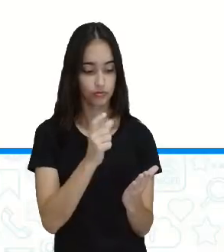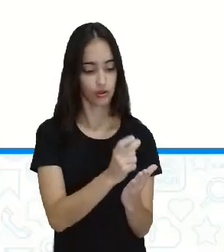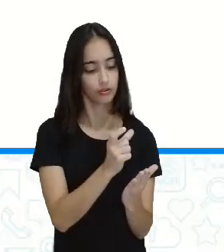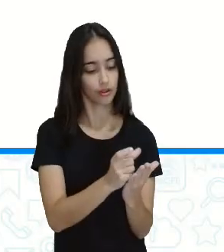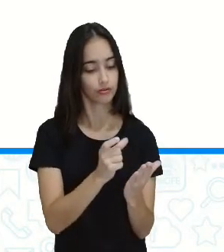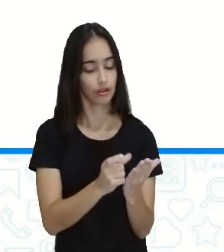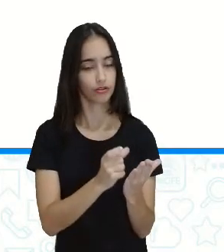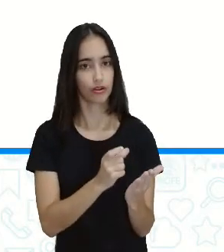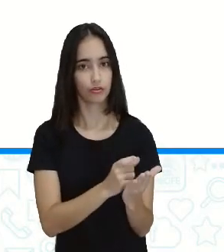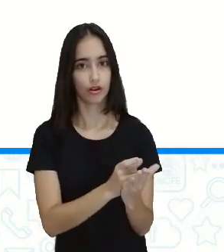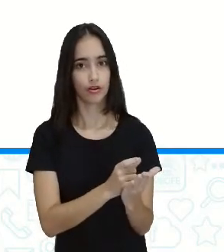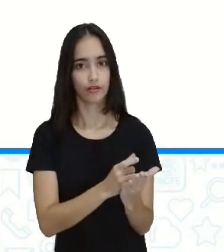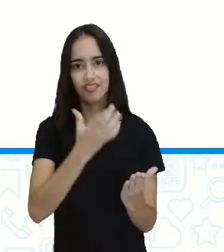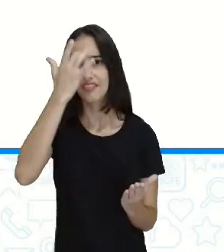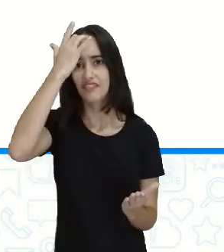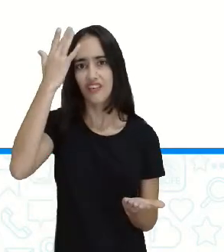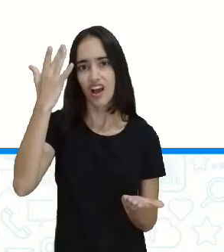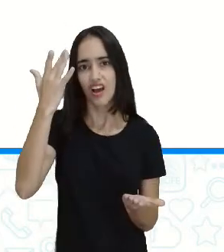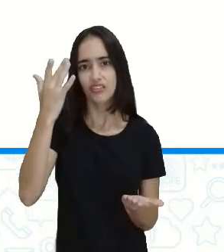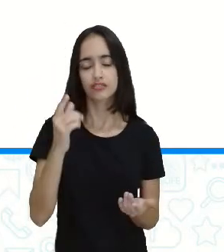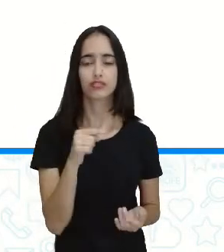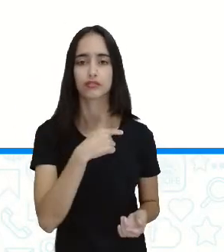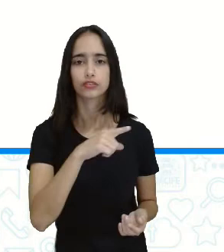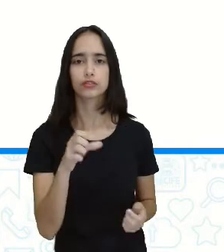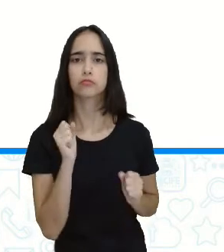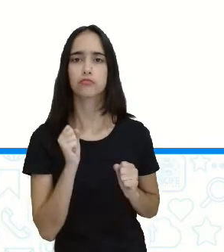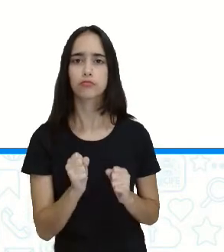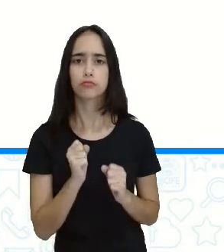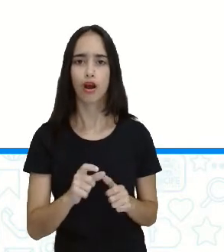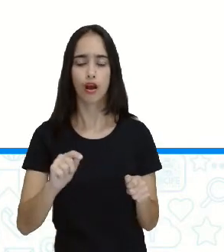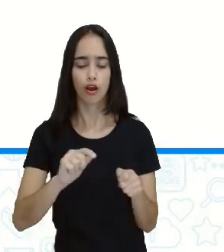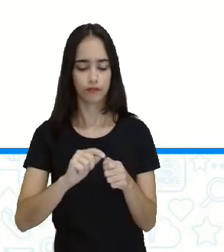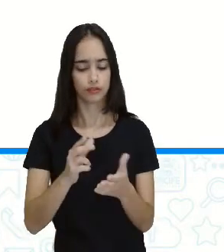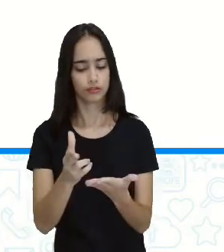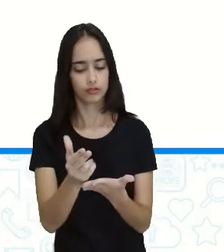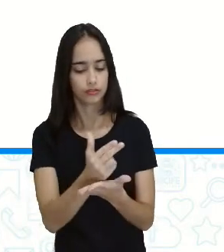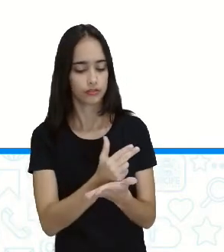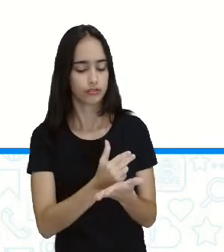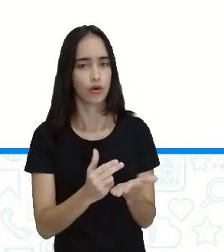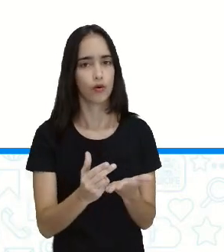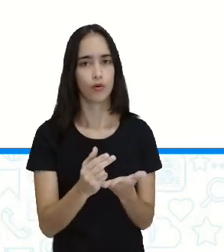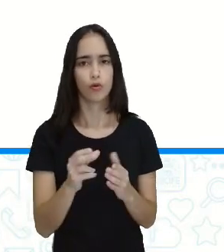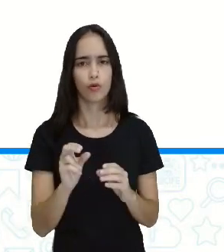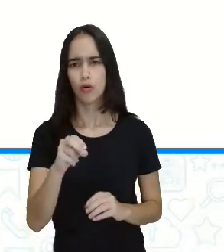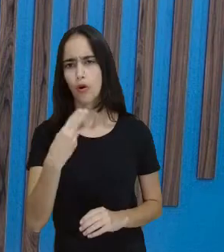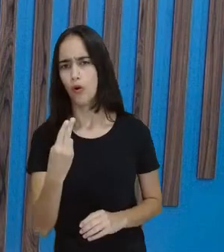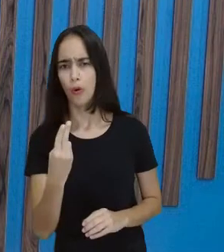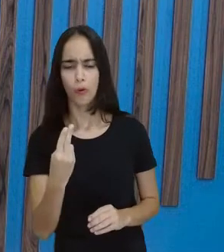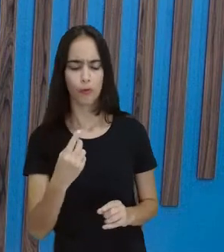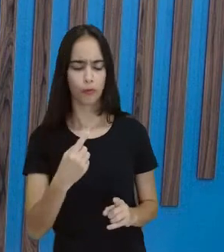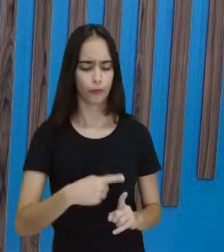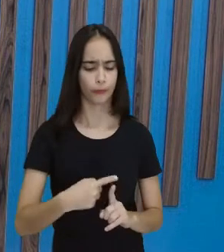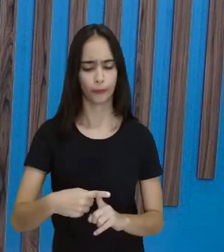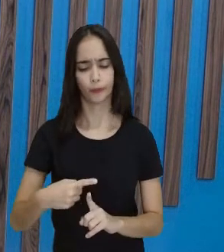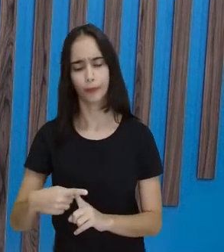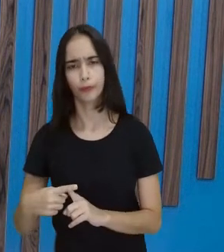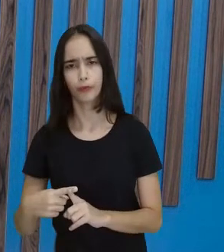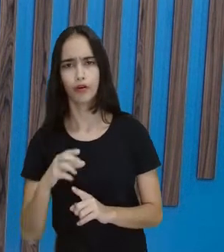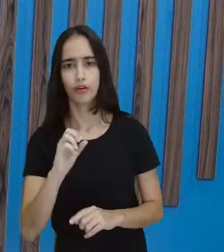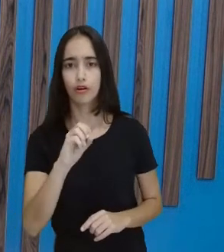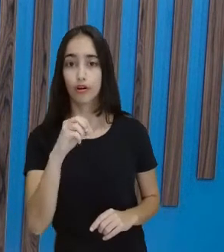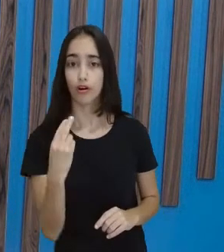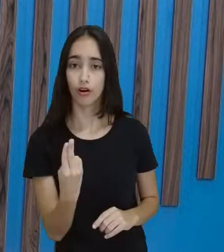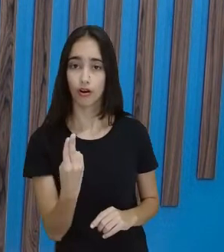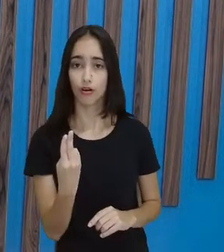um desenho, ou aí fazer uma adição para resolver, ou uma multiplicação que torna aí